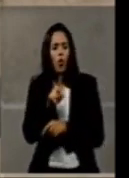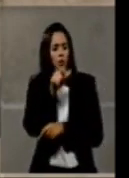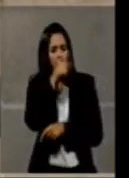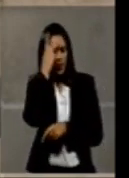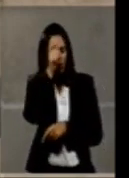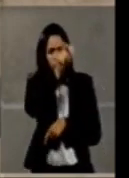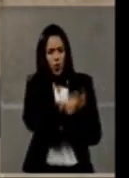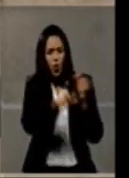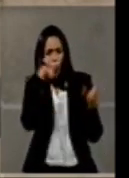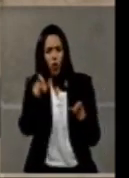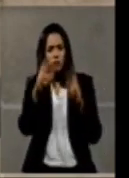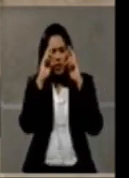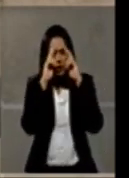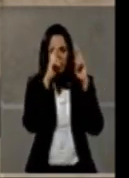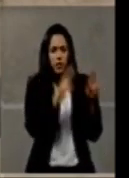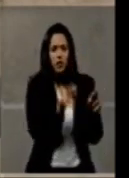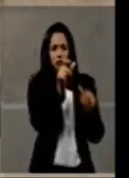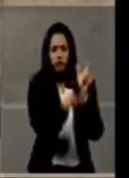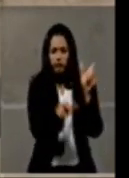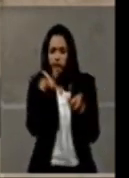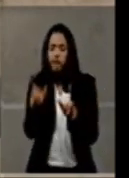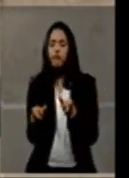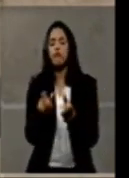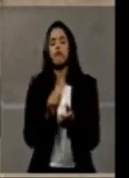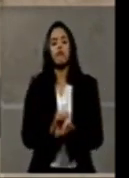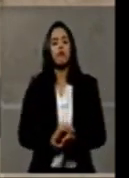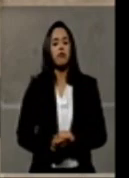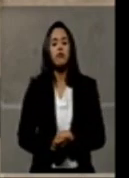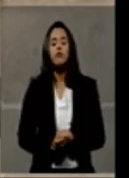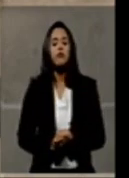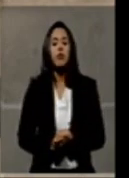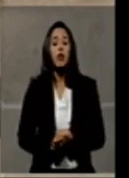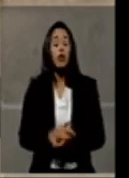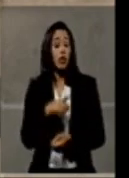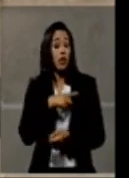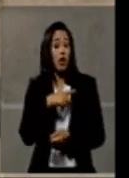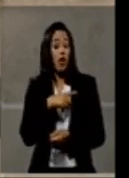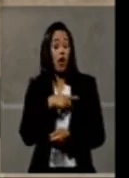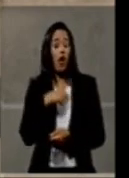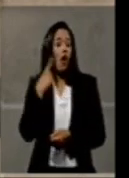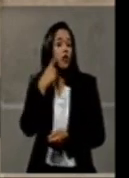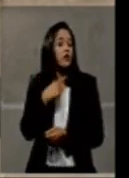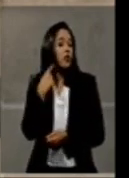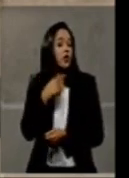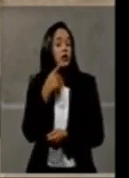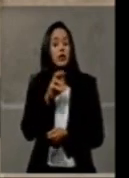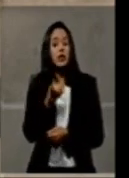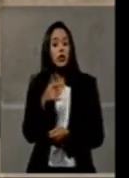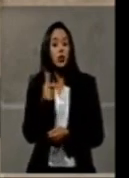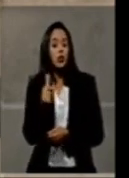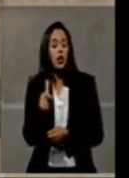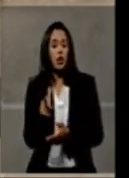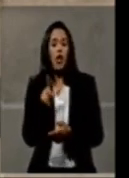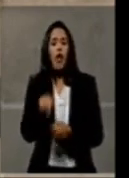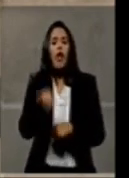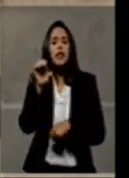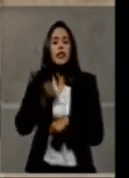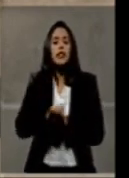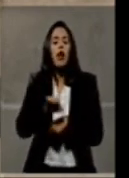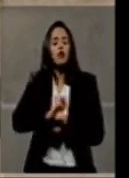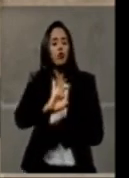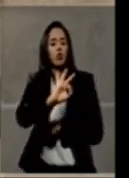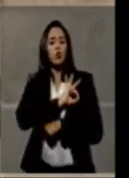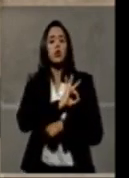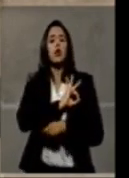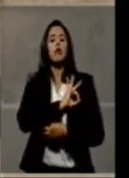e respeito ao cidadão a contrapartida a uma advocacia sem prerrogativas é o estado policial